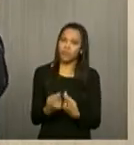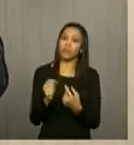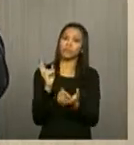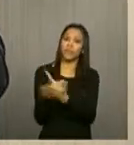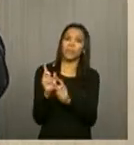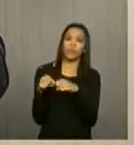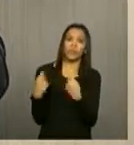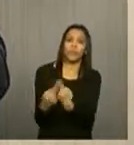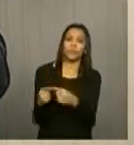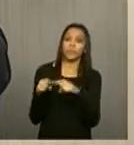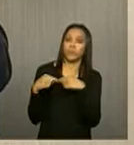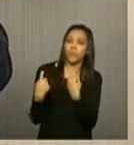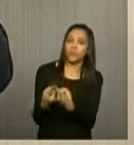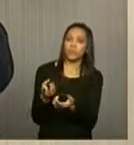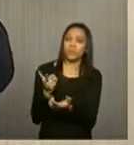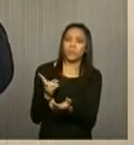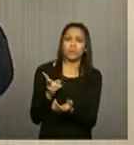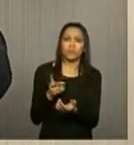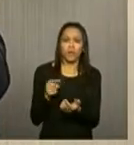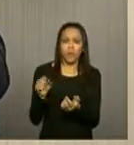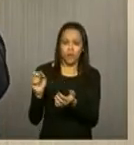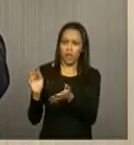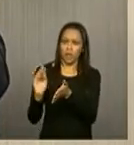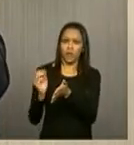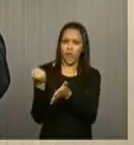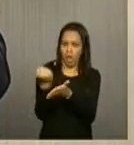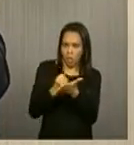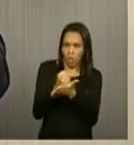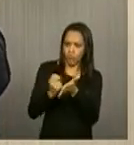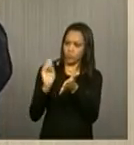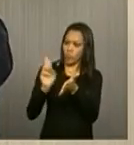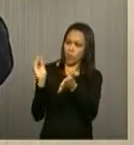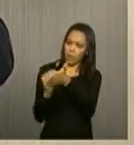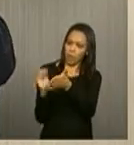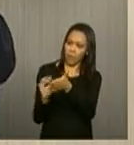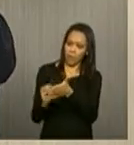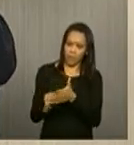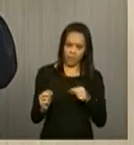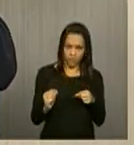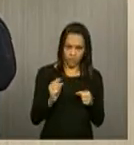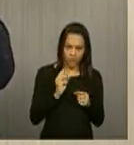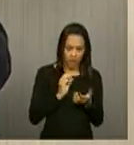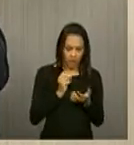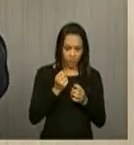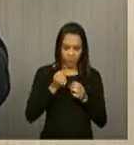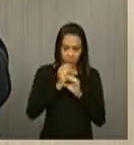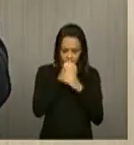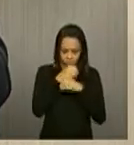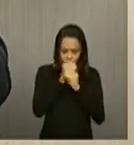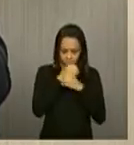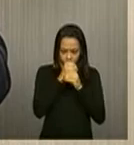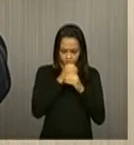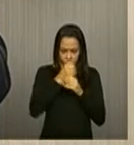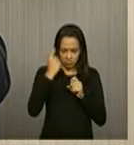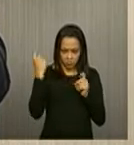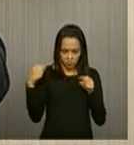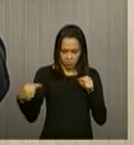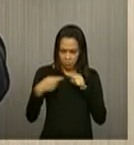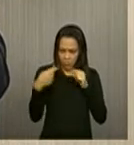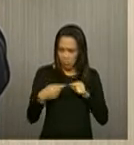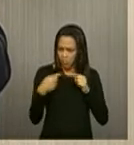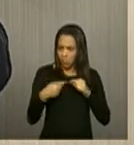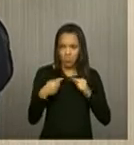e protocolos de exame nenhum daqueles medicamentos ou tóxicos ou venenos foi identificado nas amostras analisadas